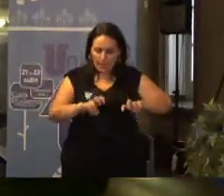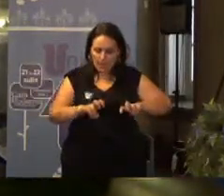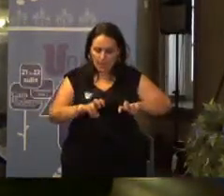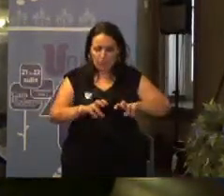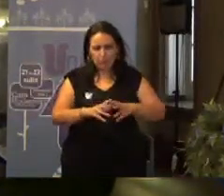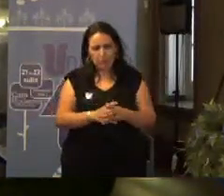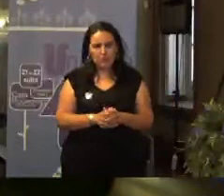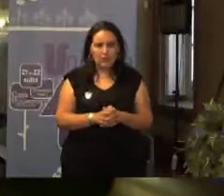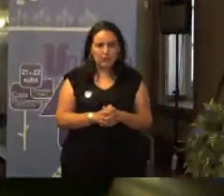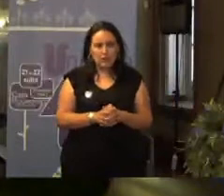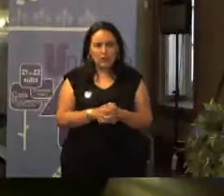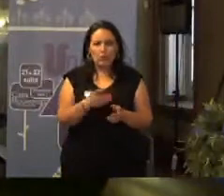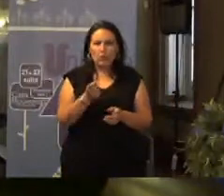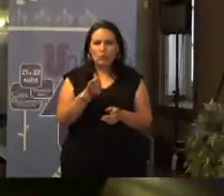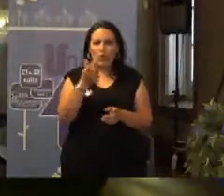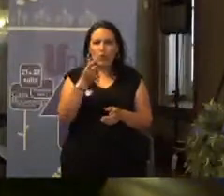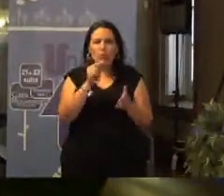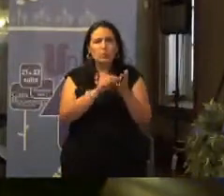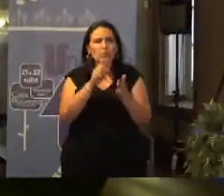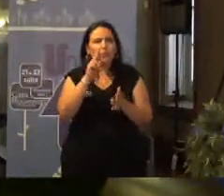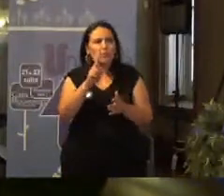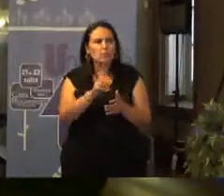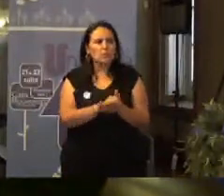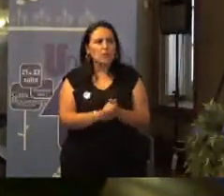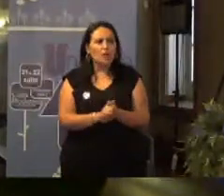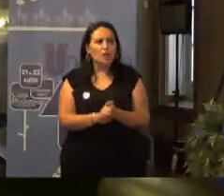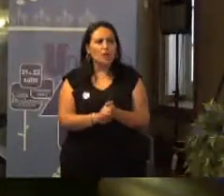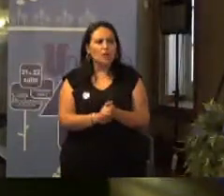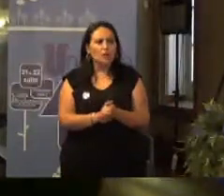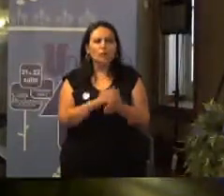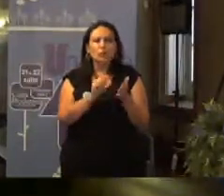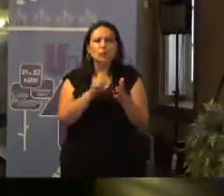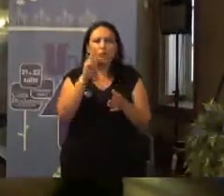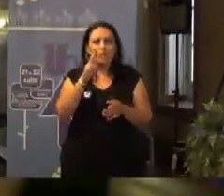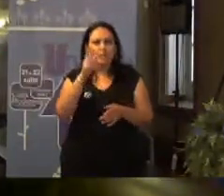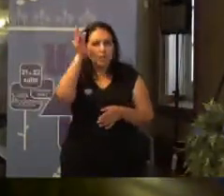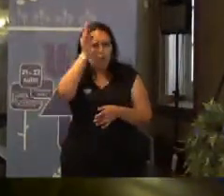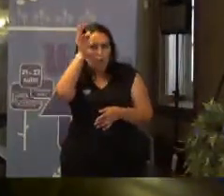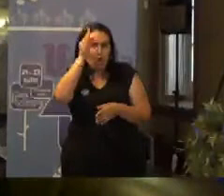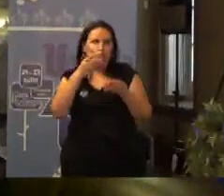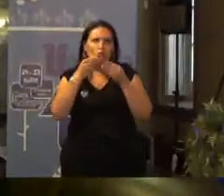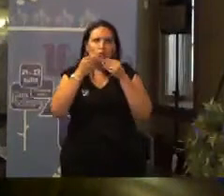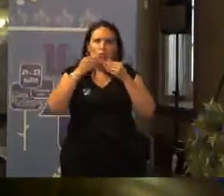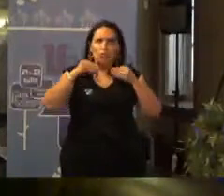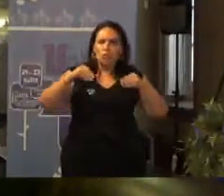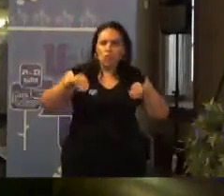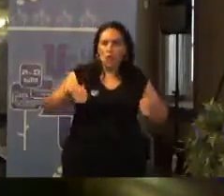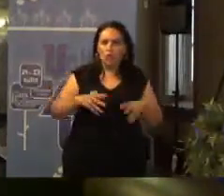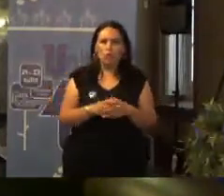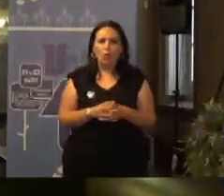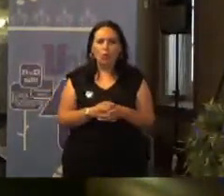bocadinho do ponto de vista, digamos que teórico, histórico,